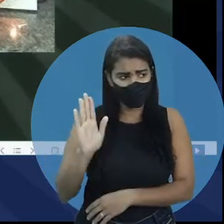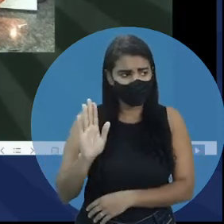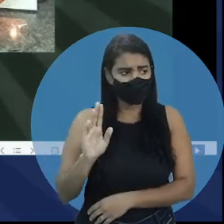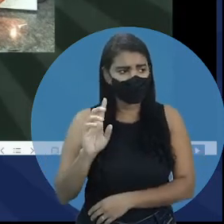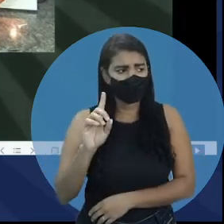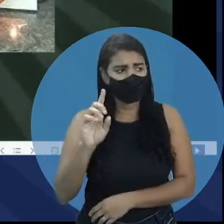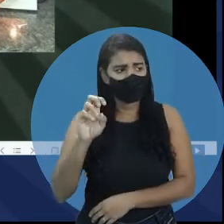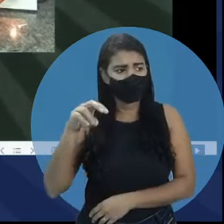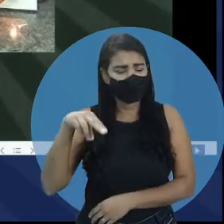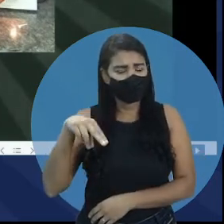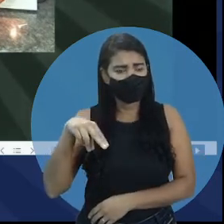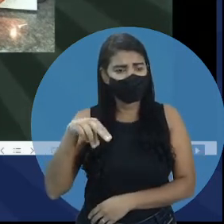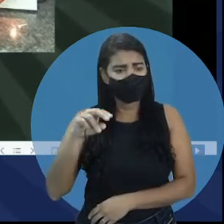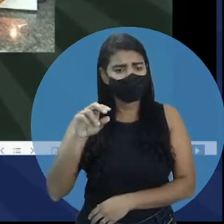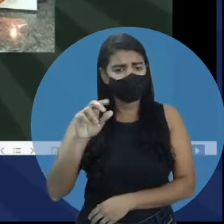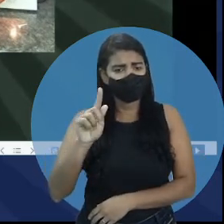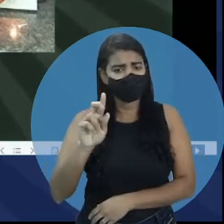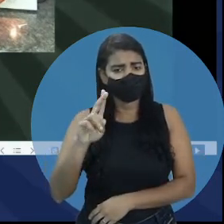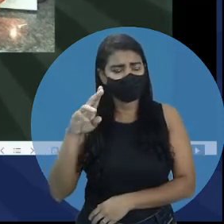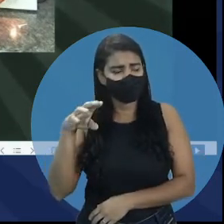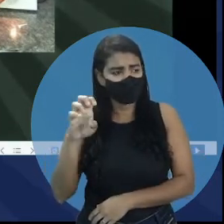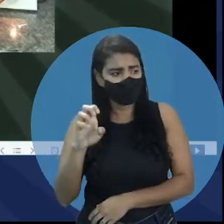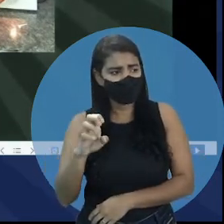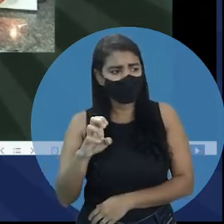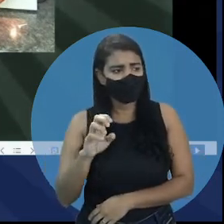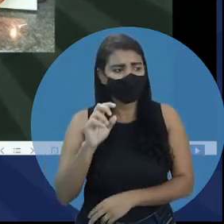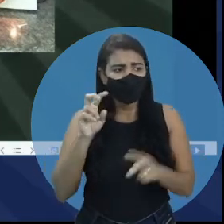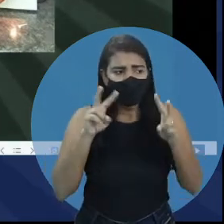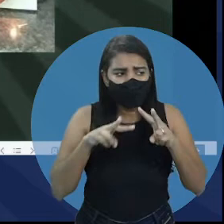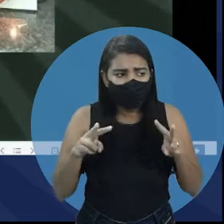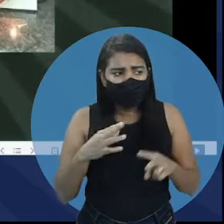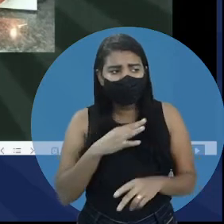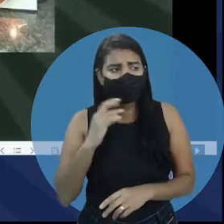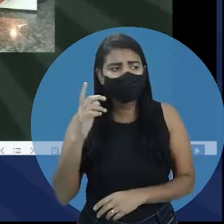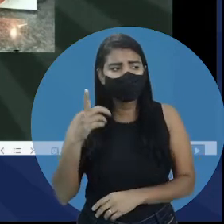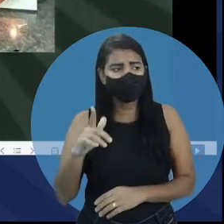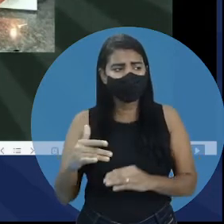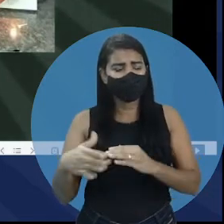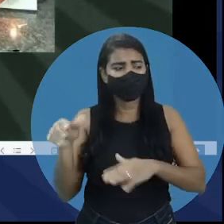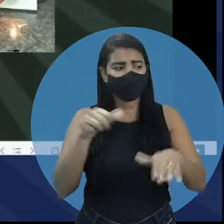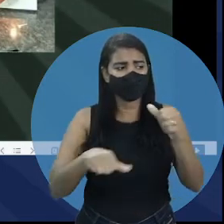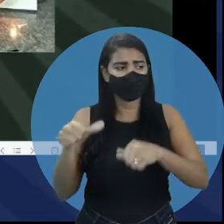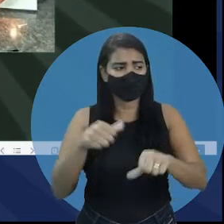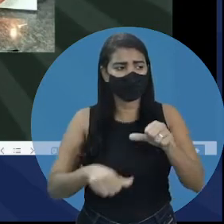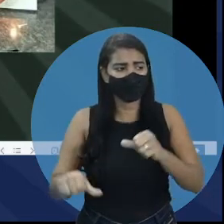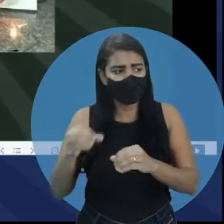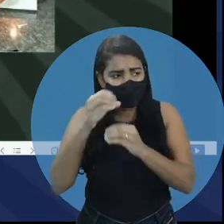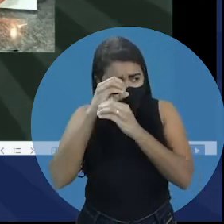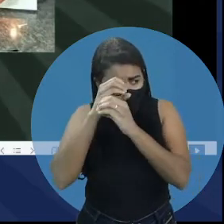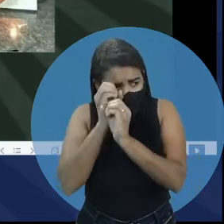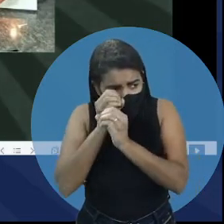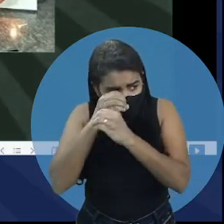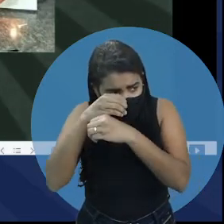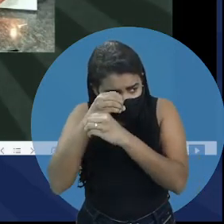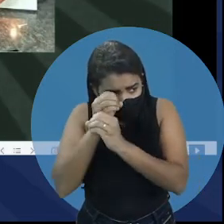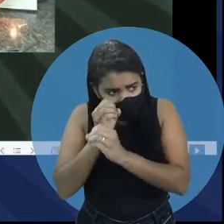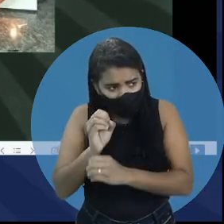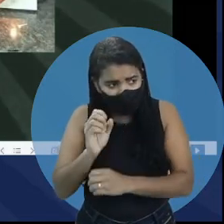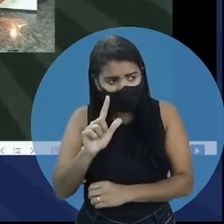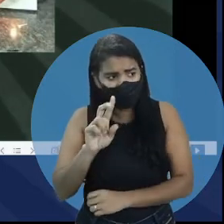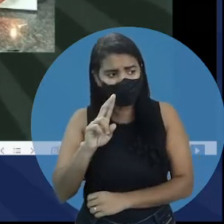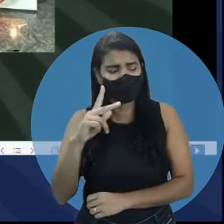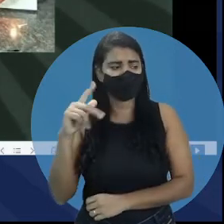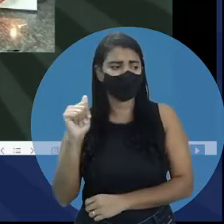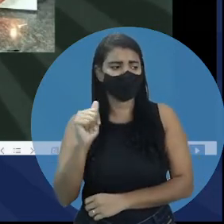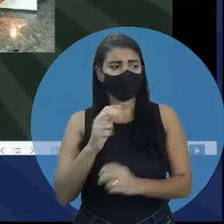ovos eles estavam mortos ou não a partir de uma análise em lupa, para que a gente percebesse se o